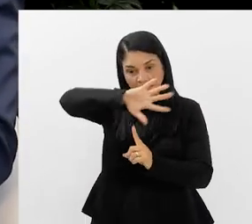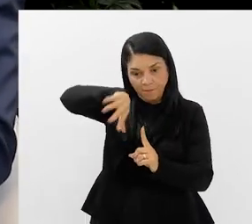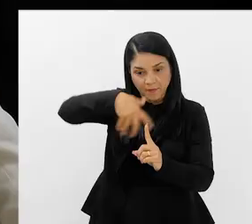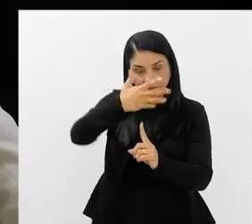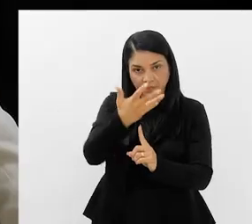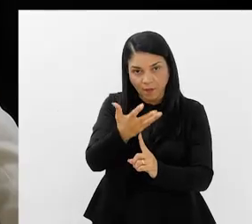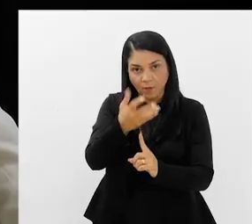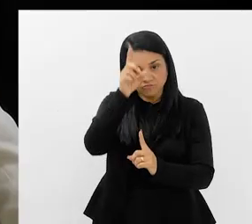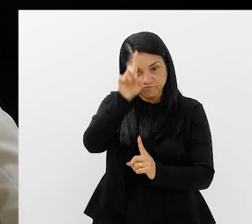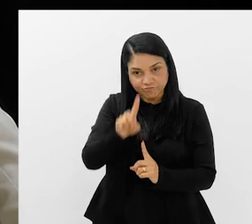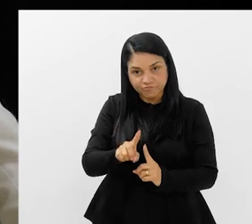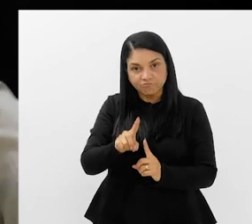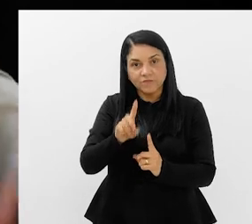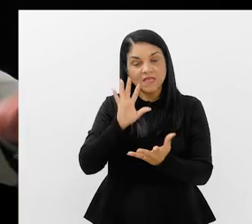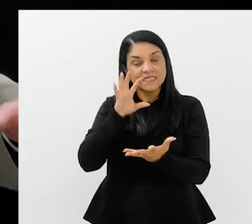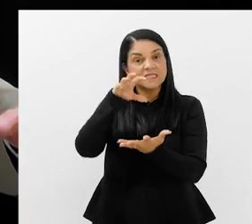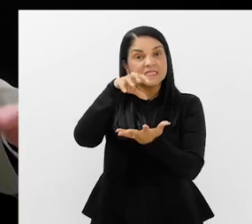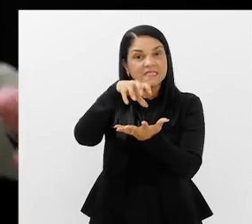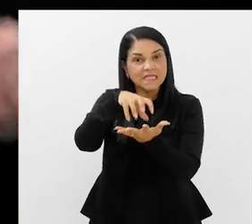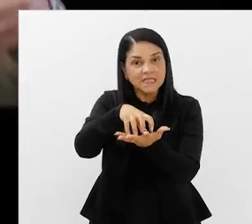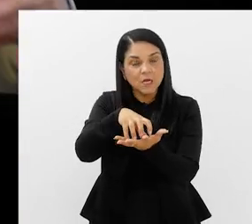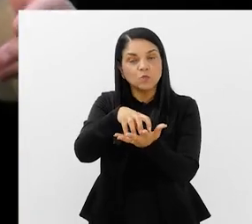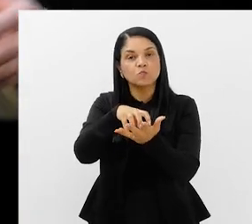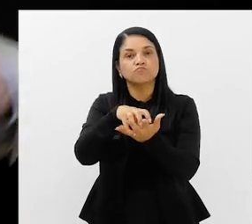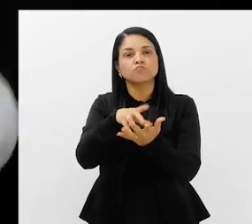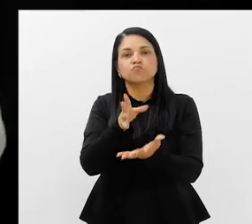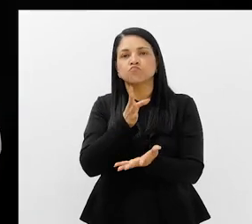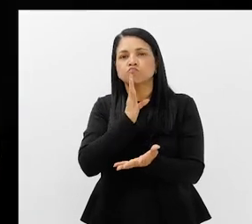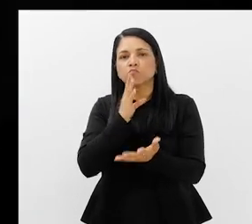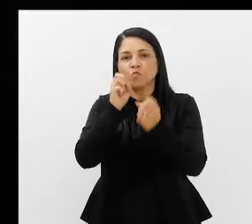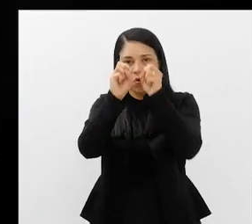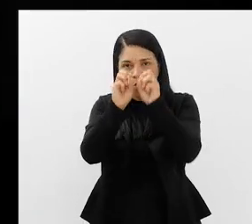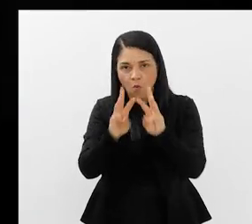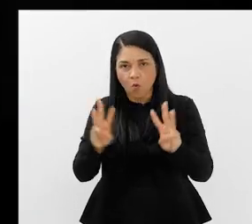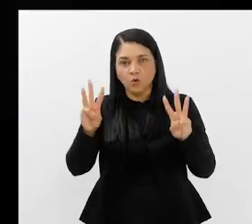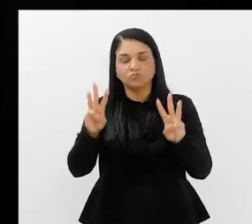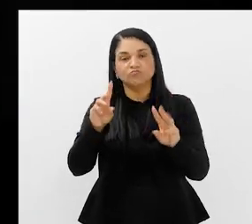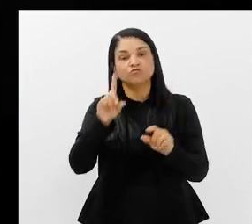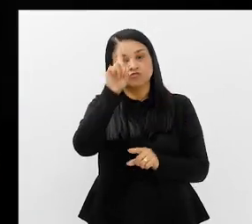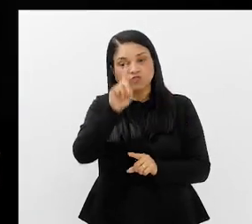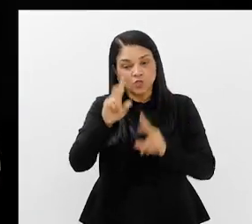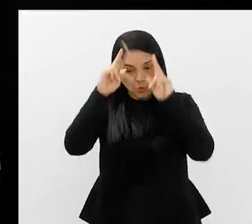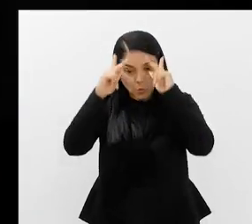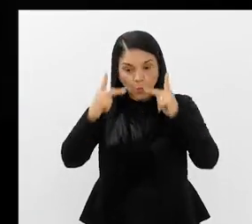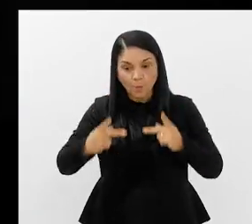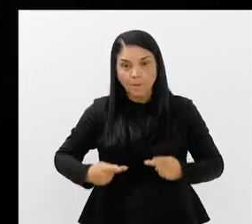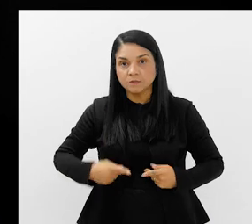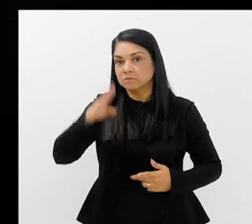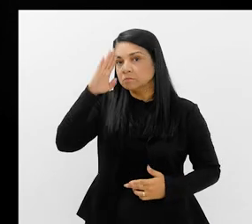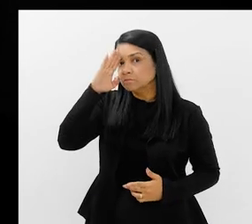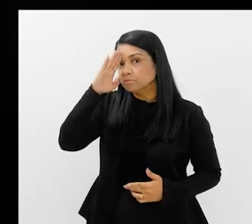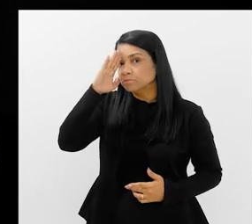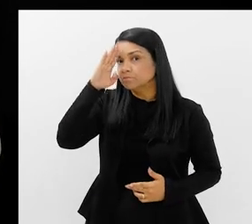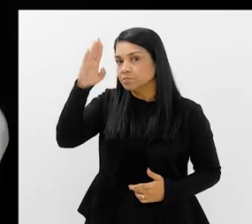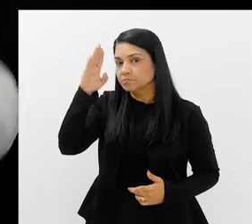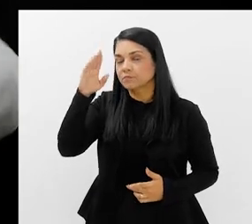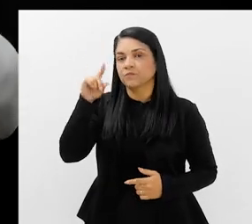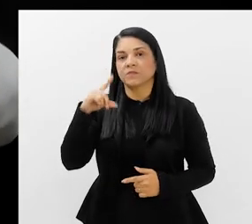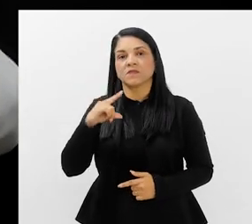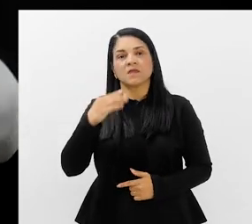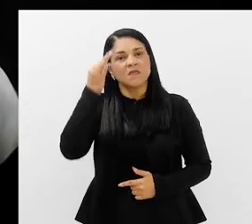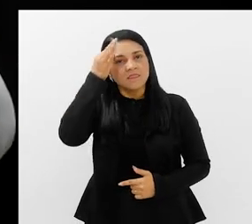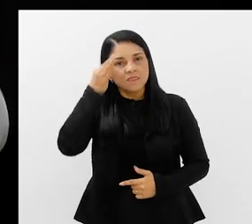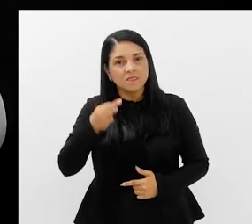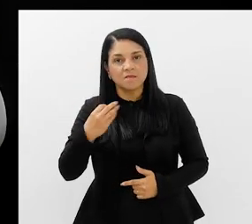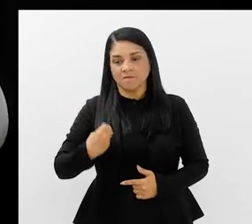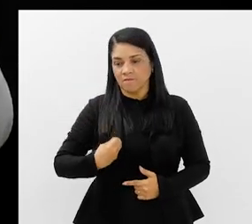direito ambiental hoje é um direito central, inclusive reconhecido pela ONU como um direito humano fundamental. A gente... entender